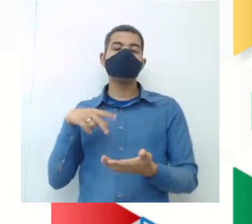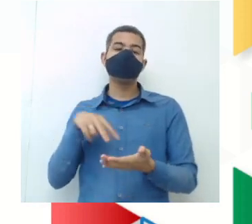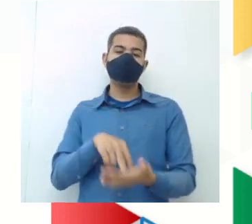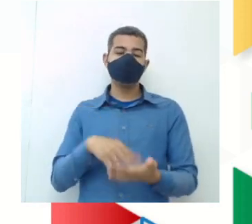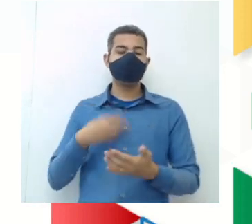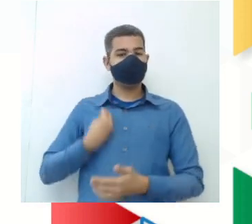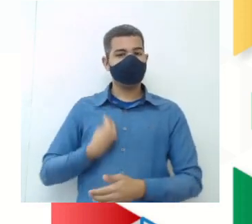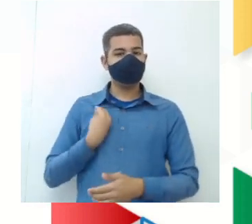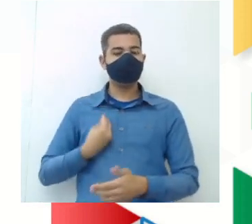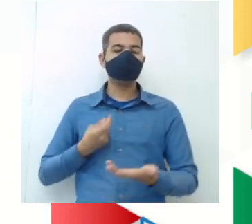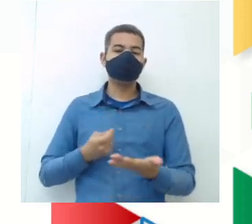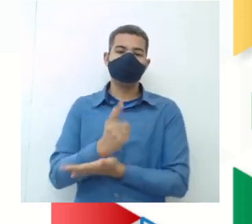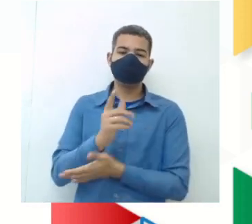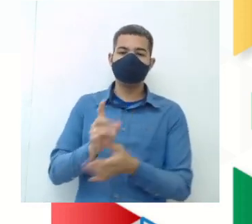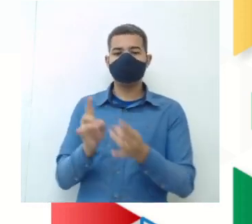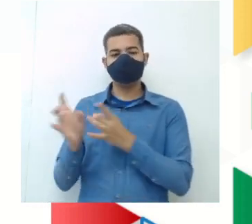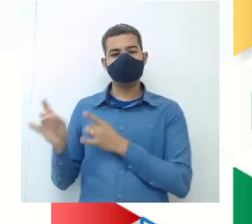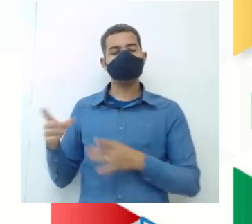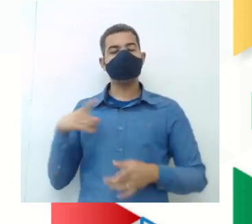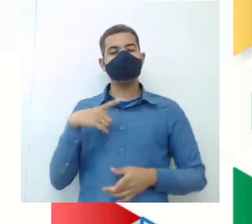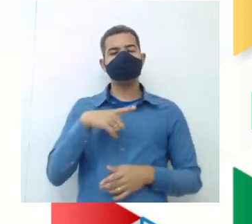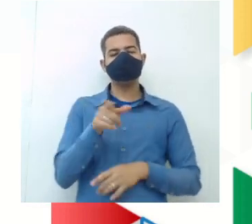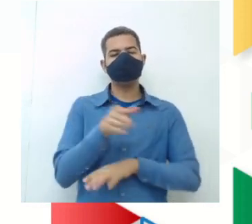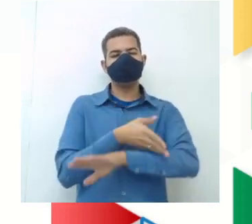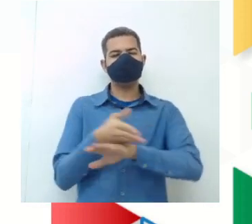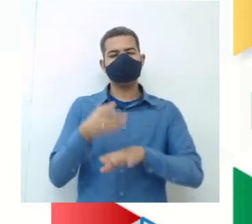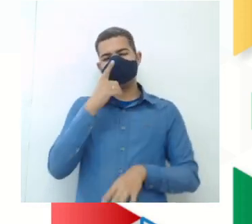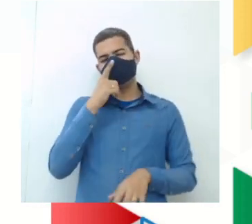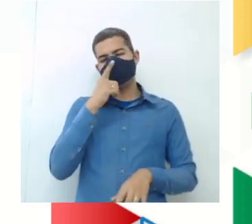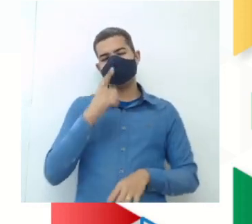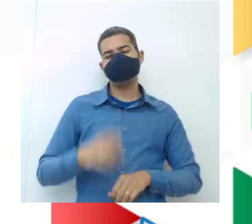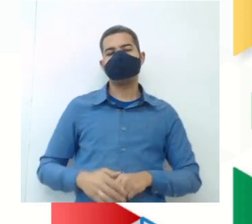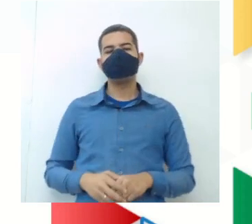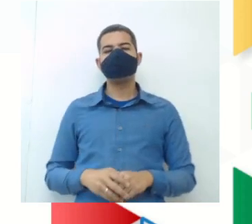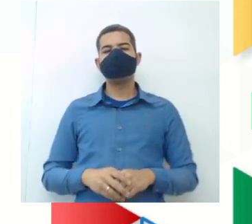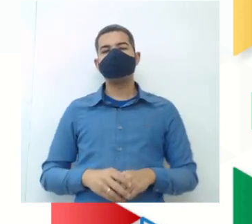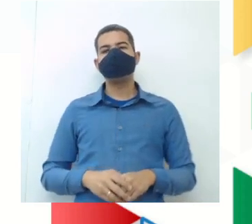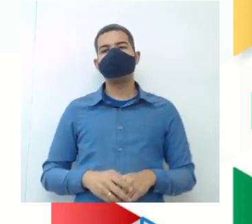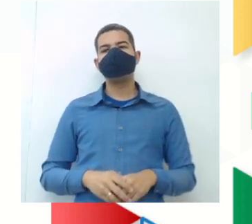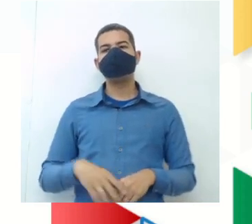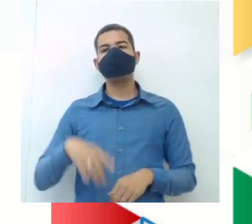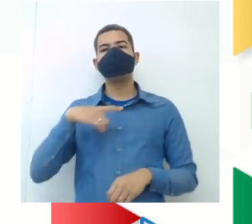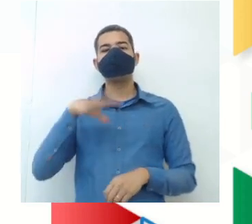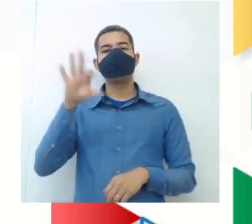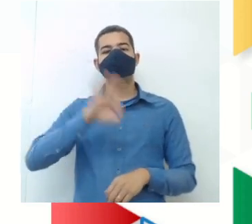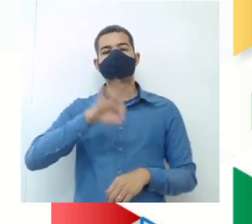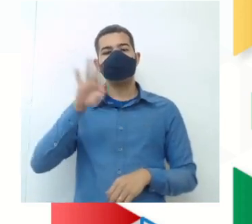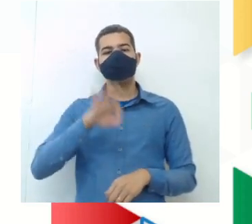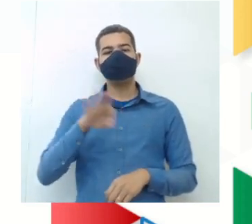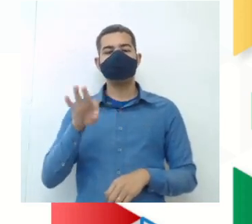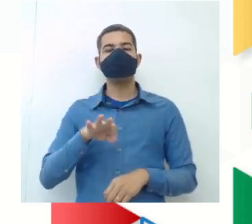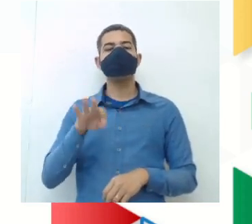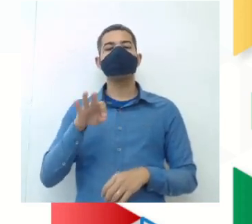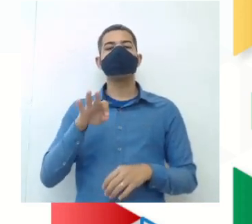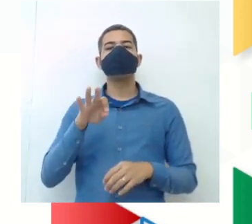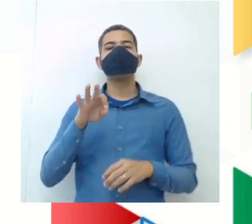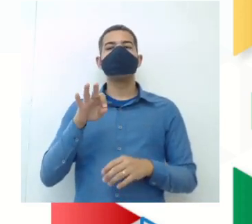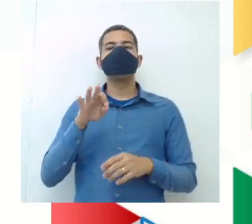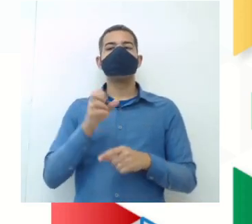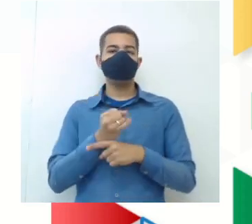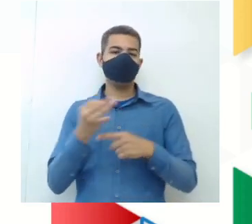compra, vendas, essas coisas que vocês estão acostumados. Então, preste bem atenção. Na fração com porcentagem,